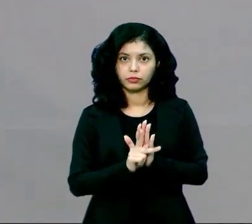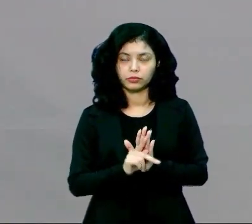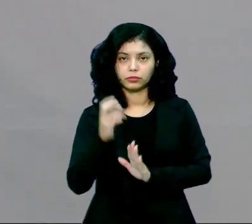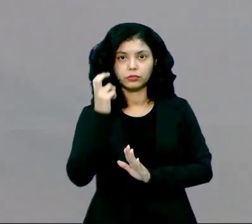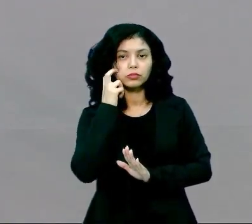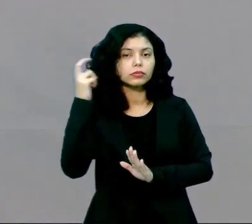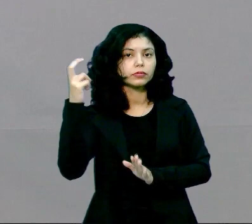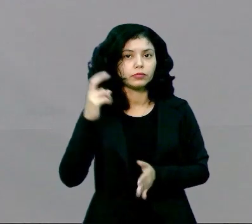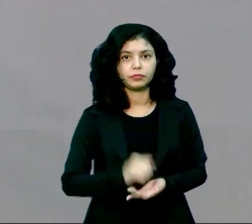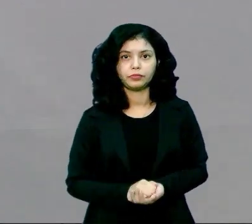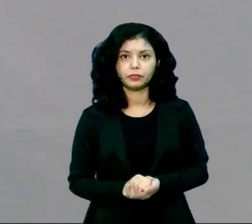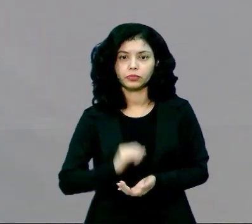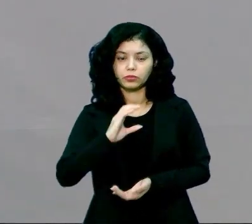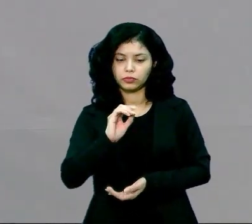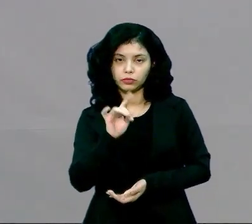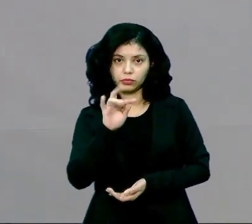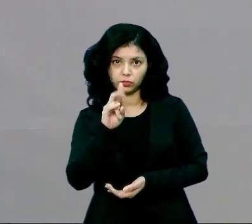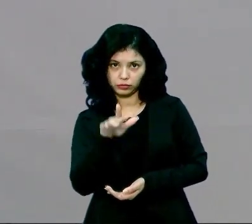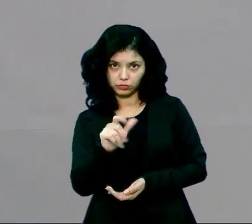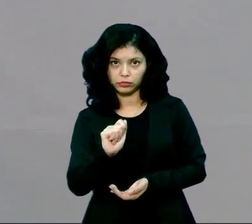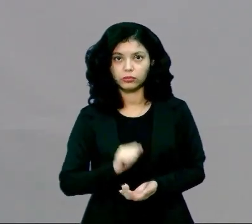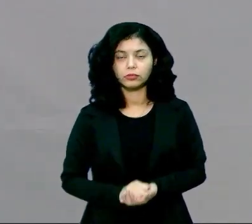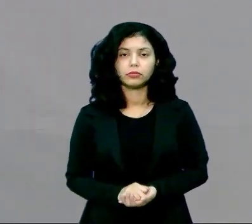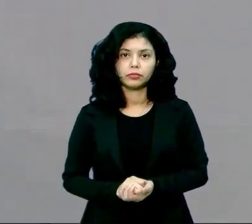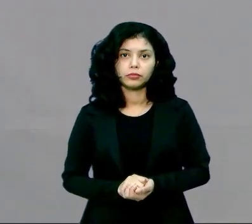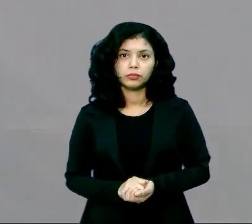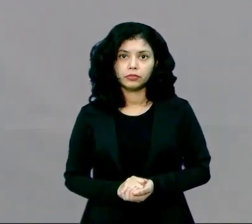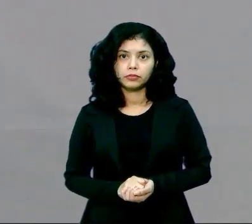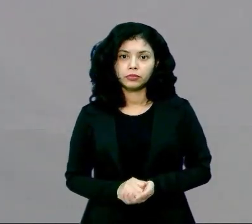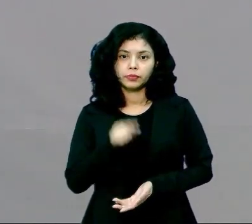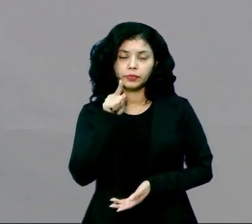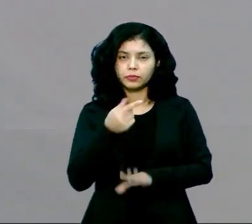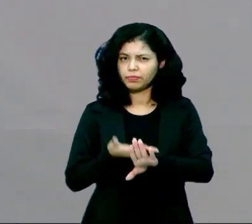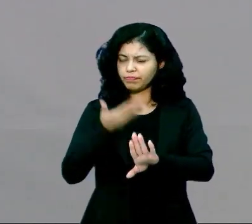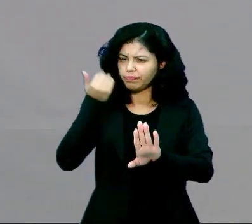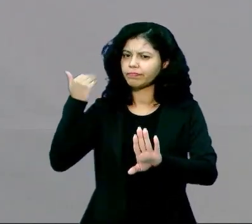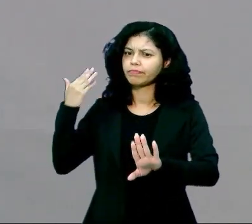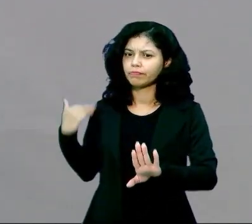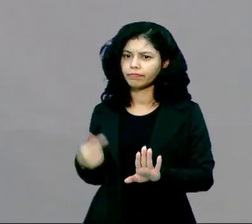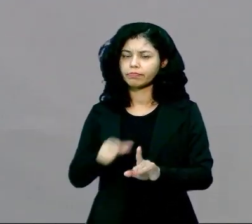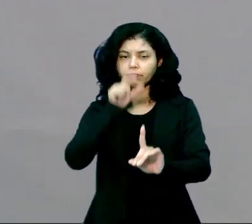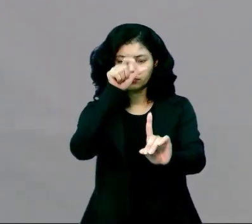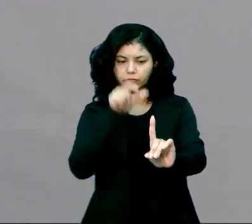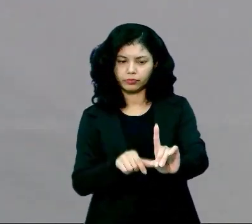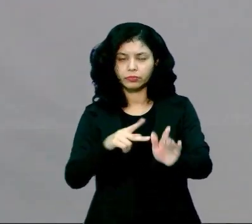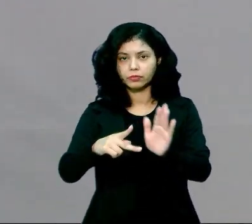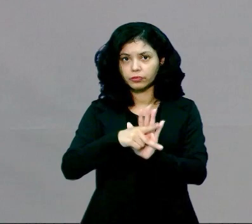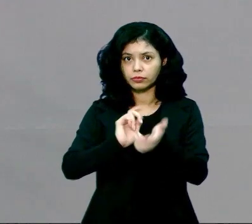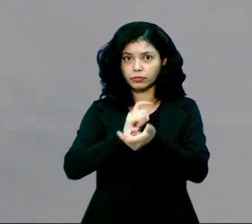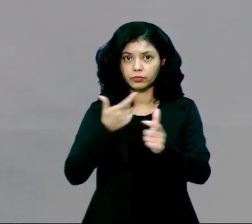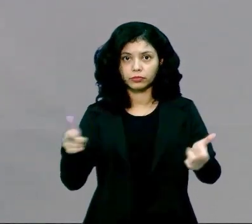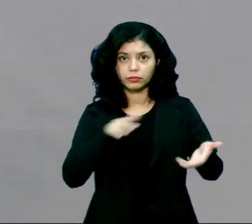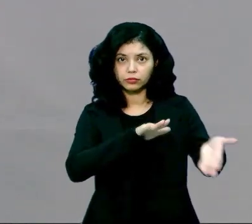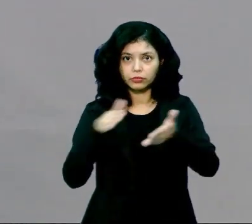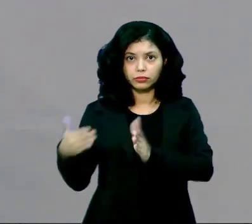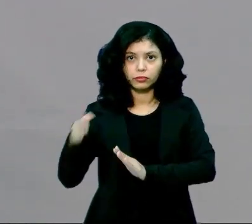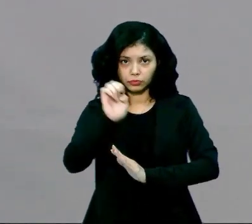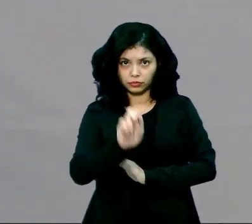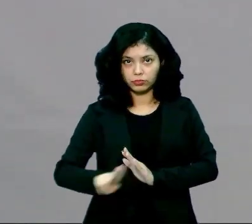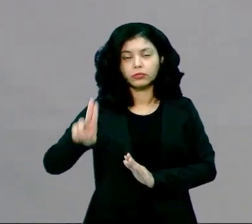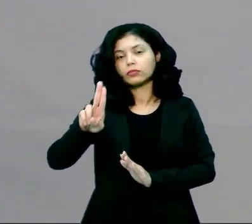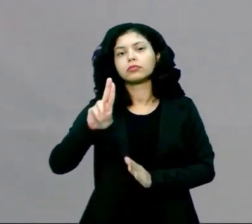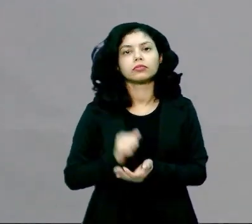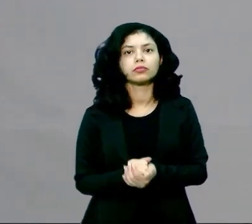à cultura ocidental, né? Que nessa época era representada aí por grande parte da Europa,